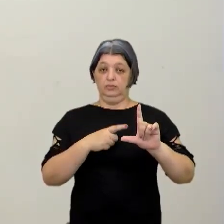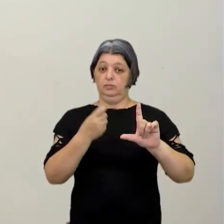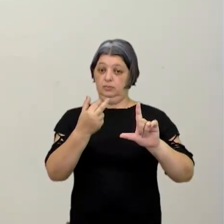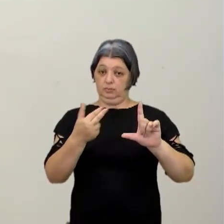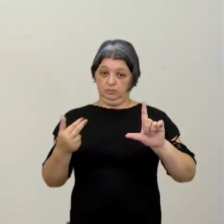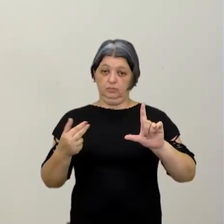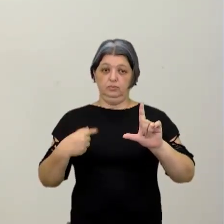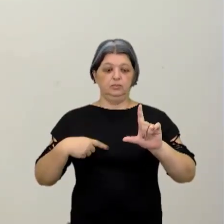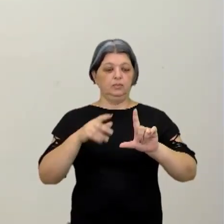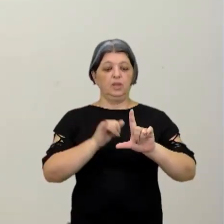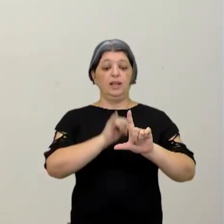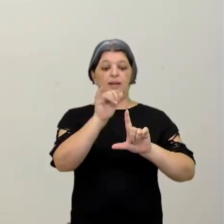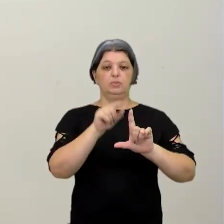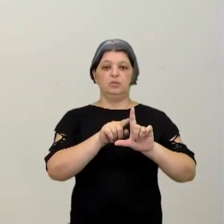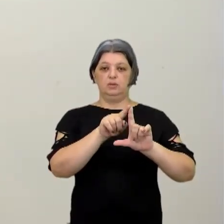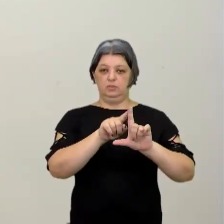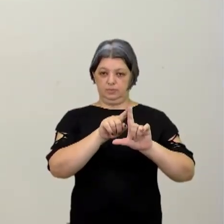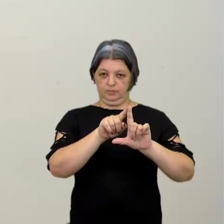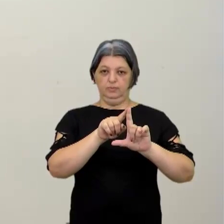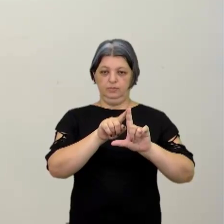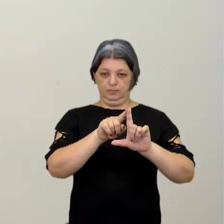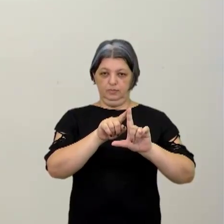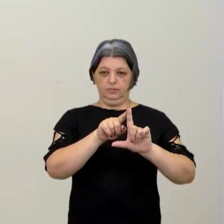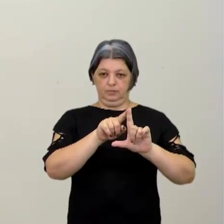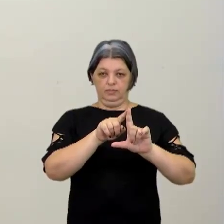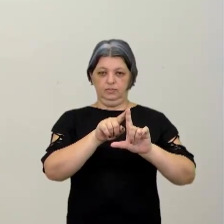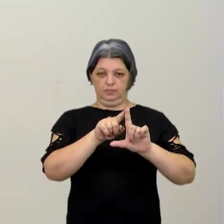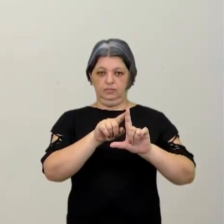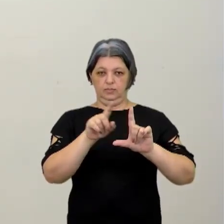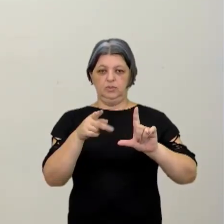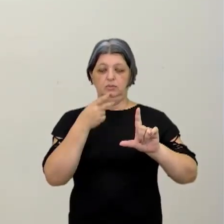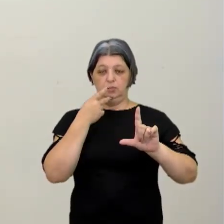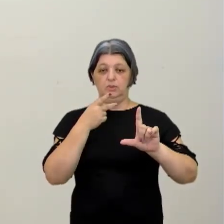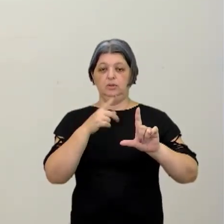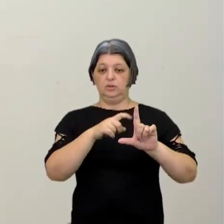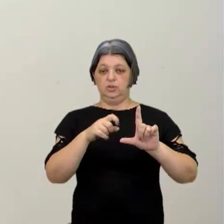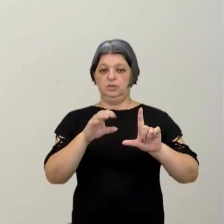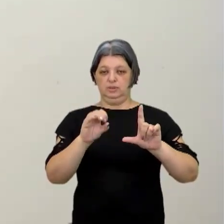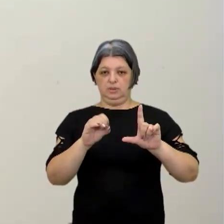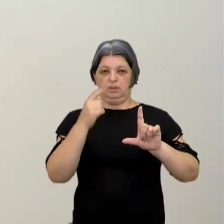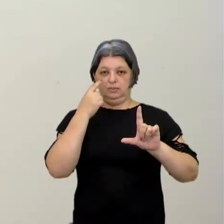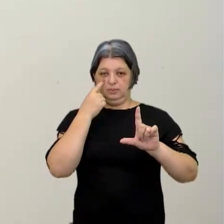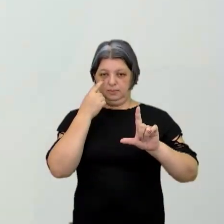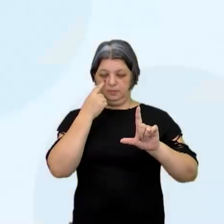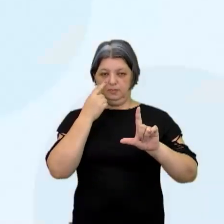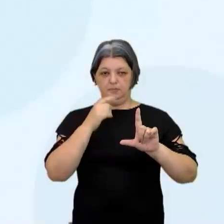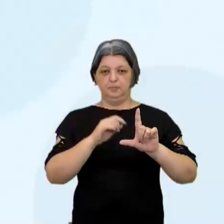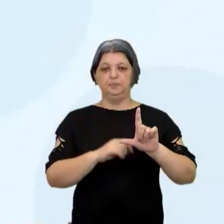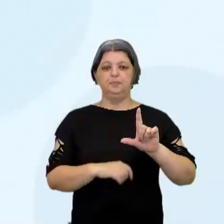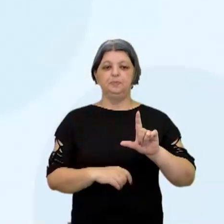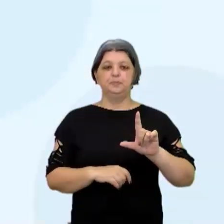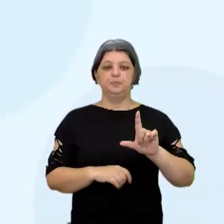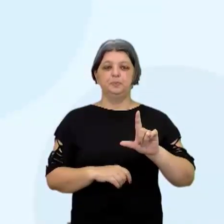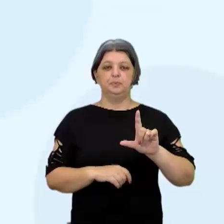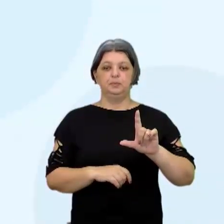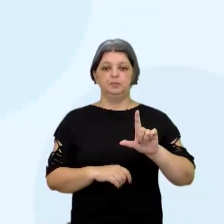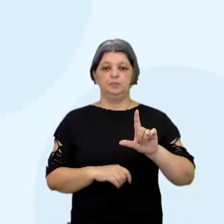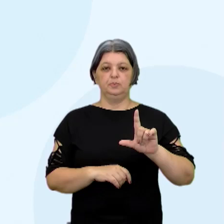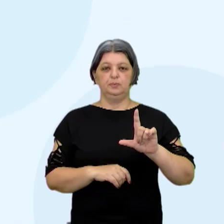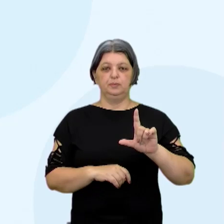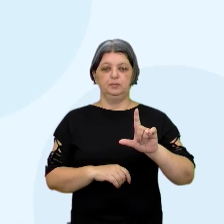importante que fica no Y né que quando você chamou o x 0 tão ouro de novo aqui para nossa telinha ó